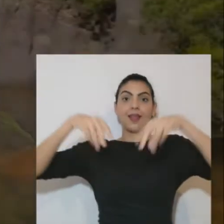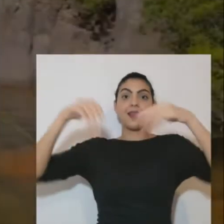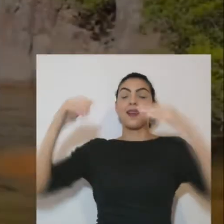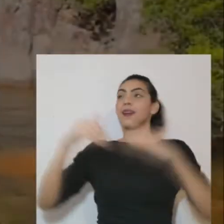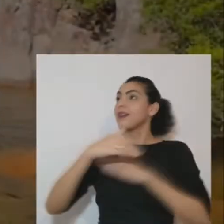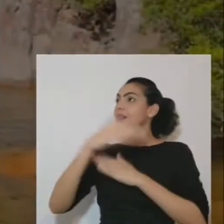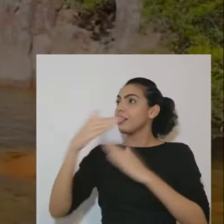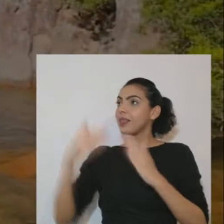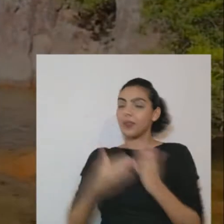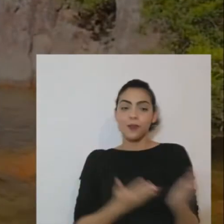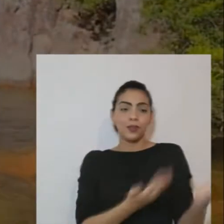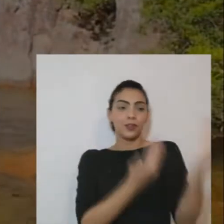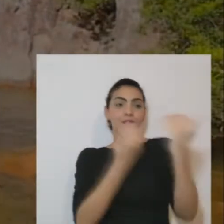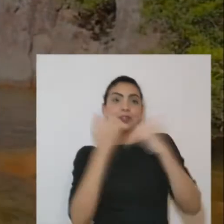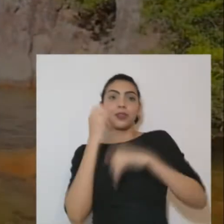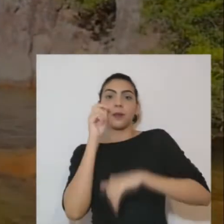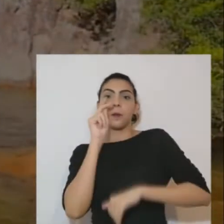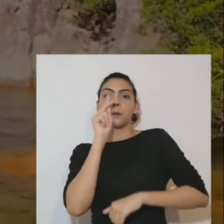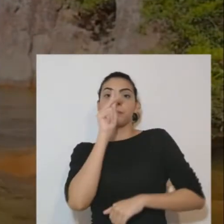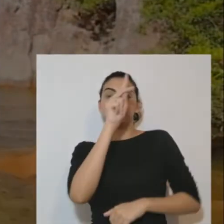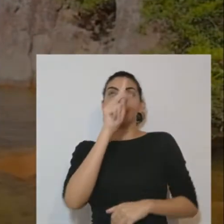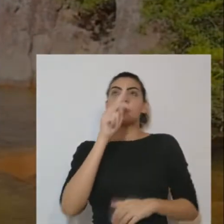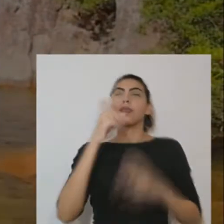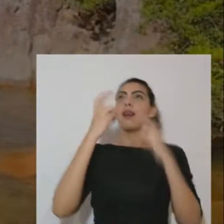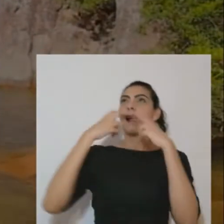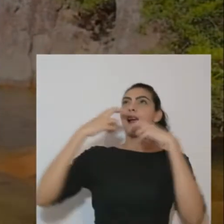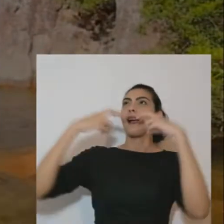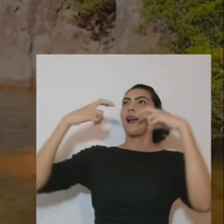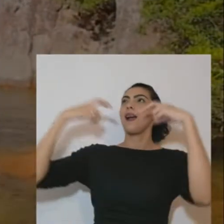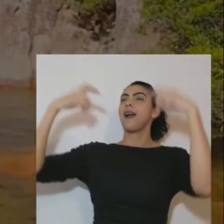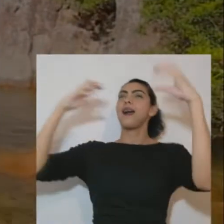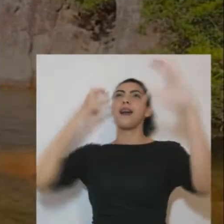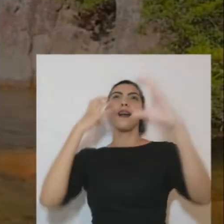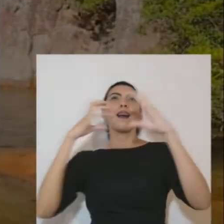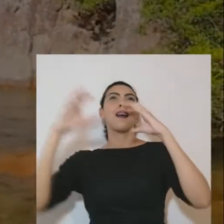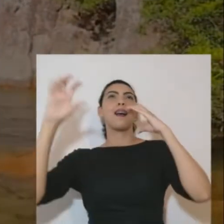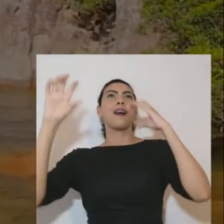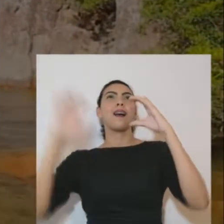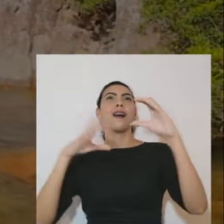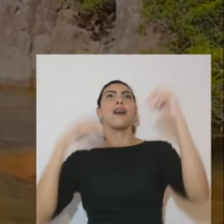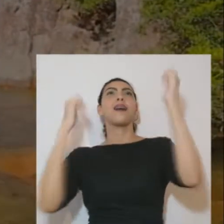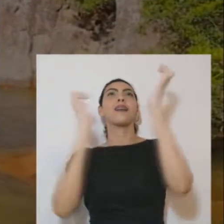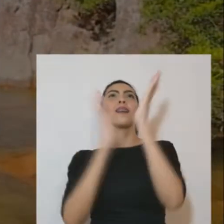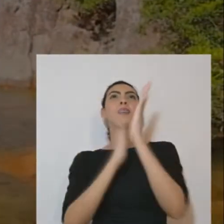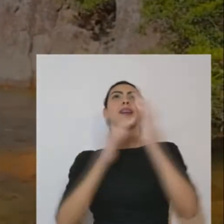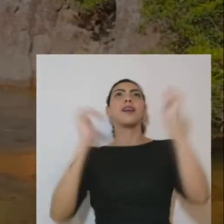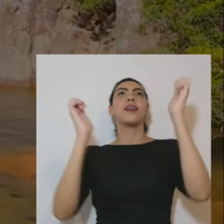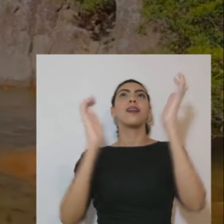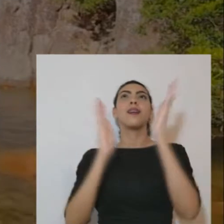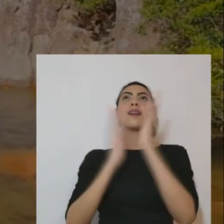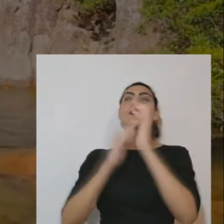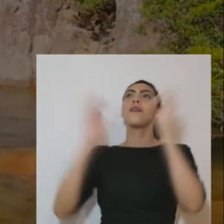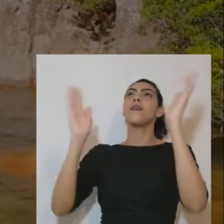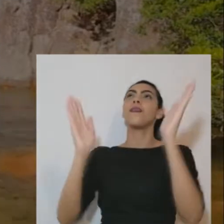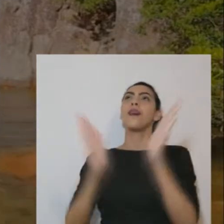Terra que a todos dá vigor, bem forte entoa o teu